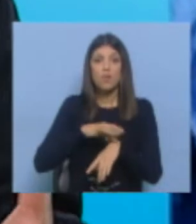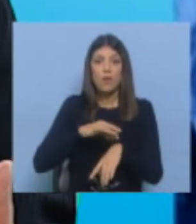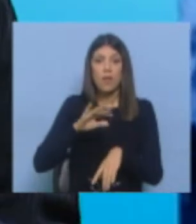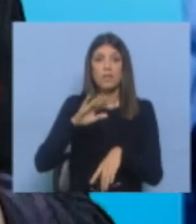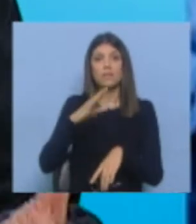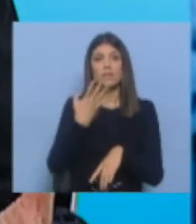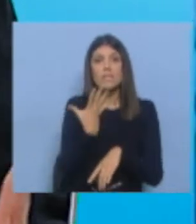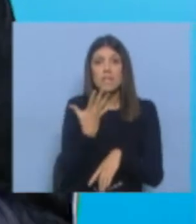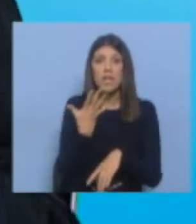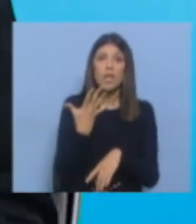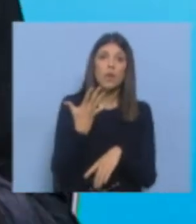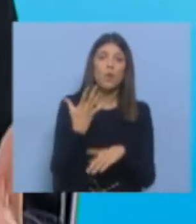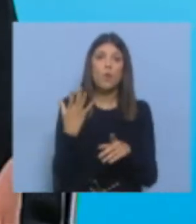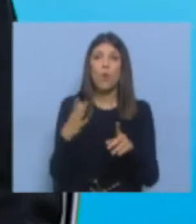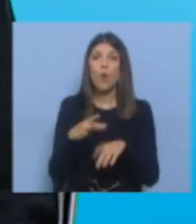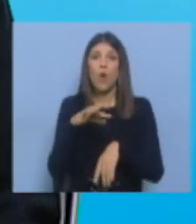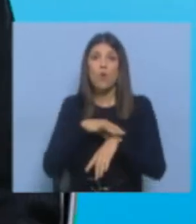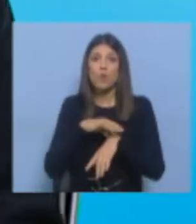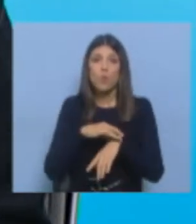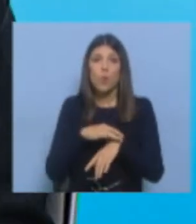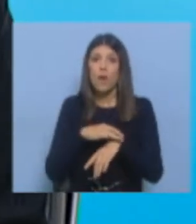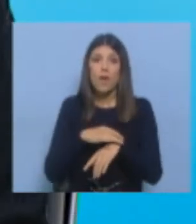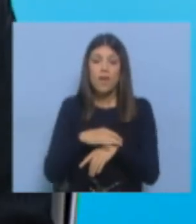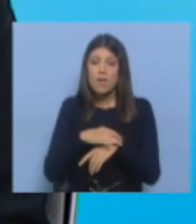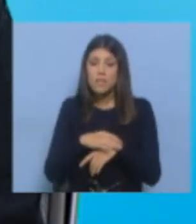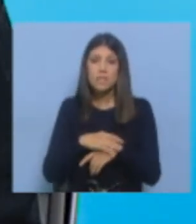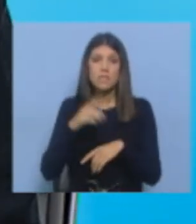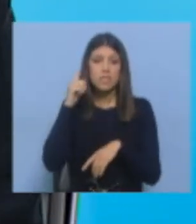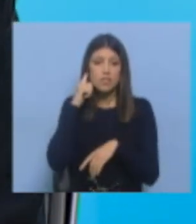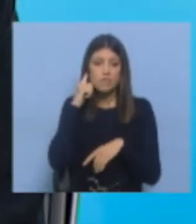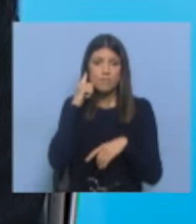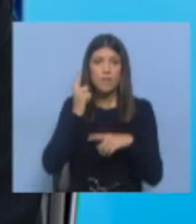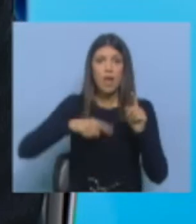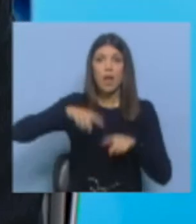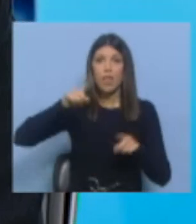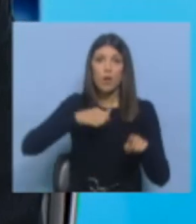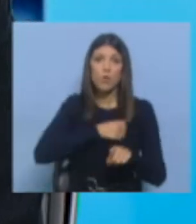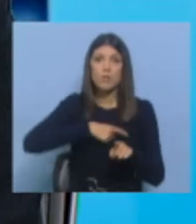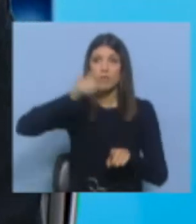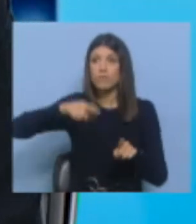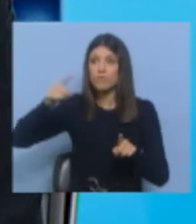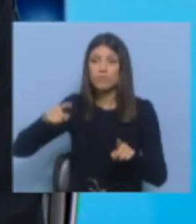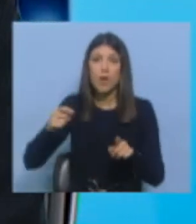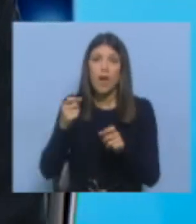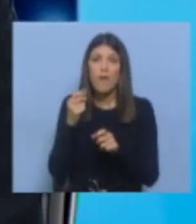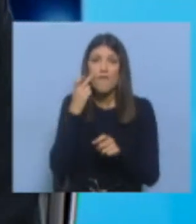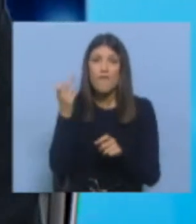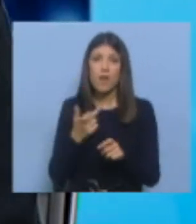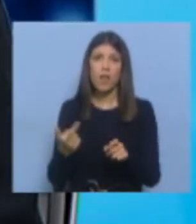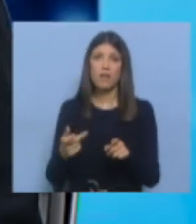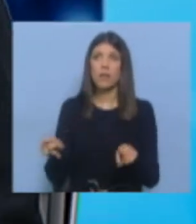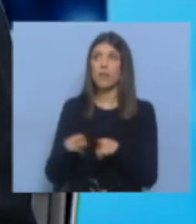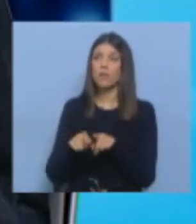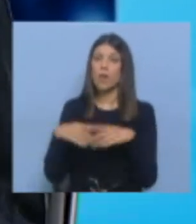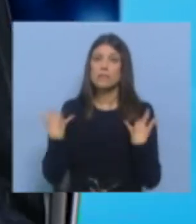sinais vitais ao mesmo tempo e só podem ocorrer e esta sensibilidade à vida, não